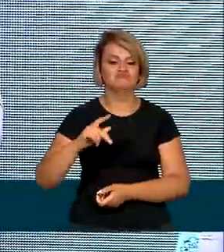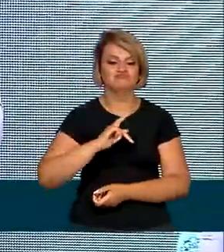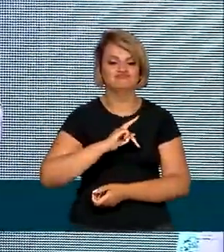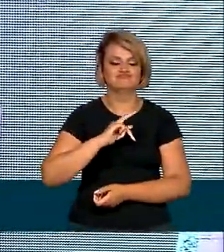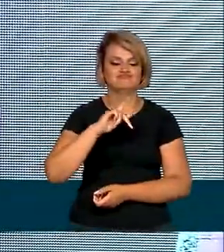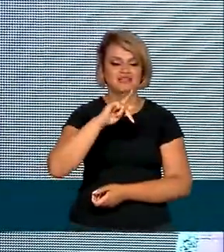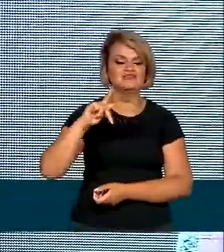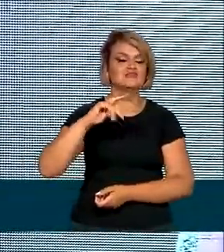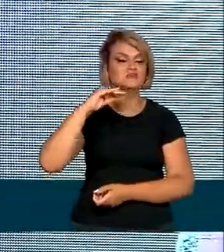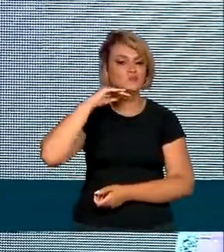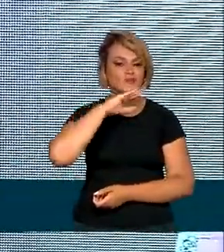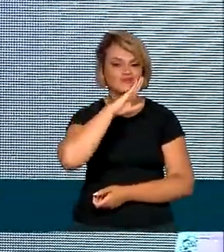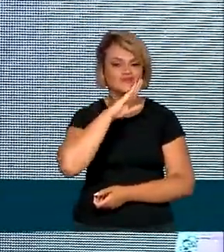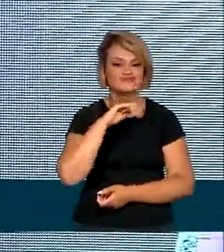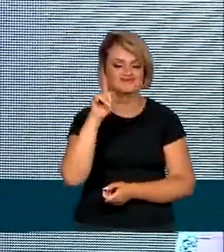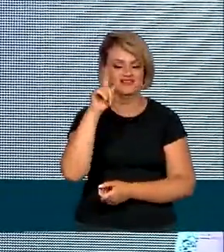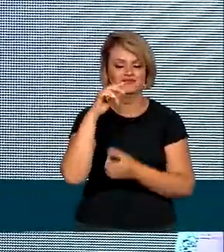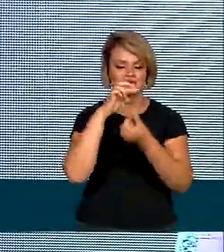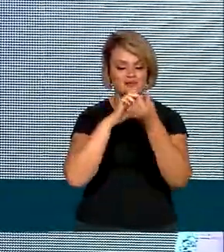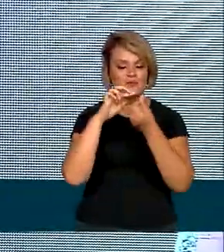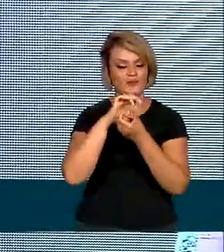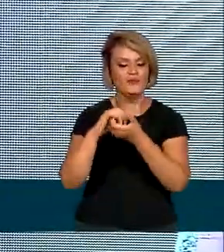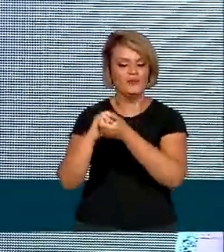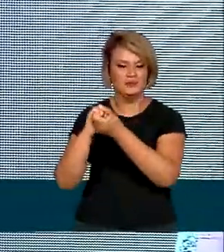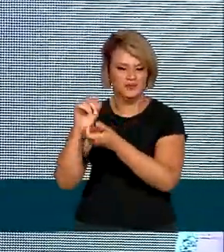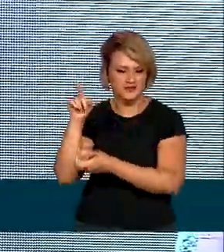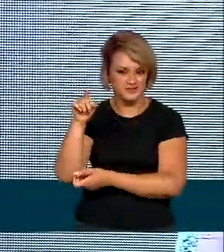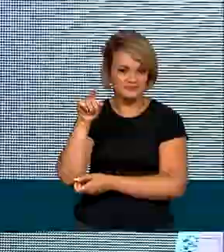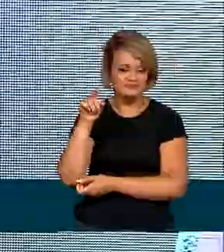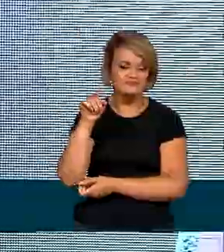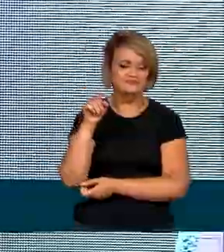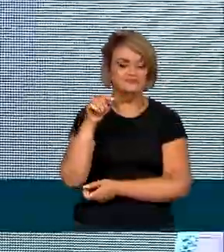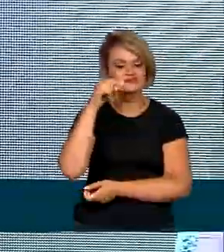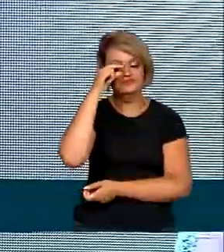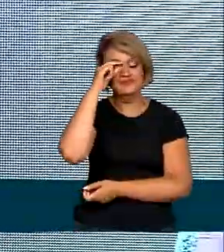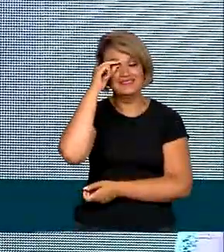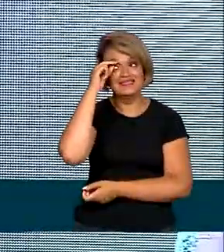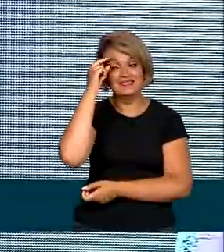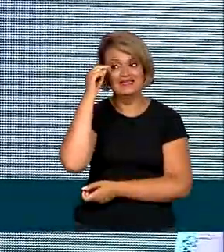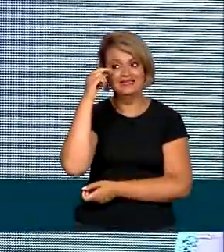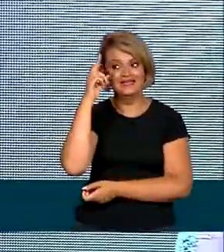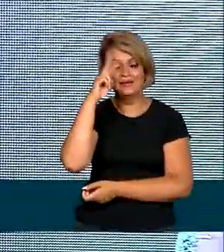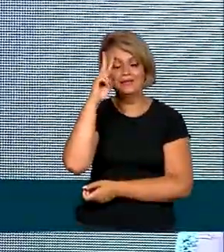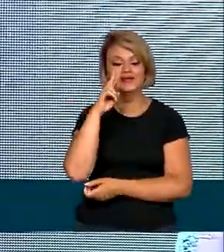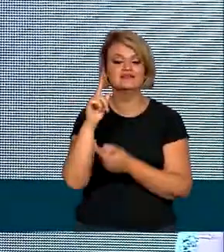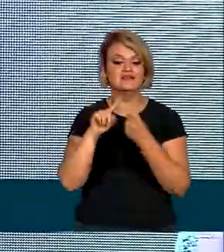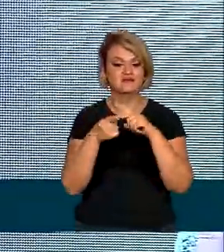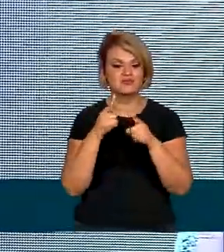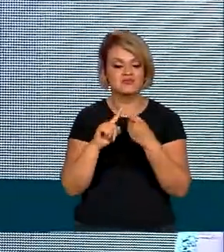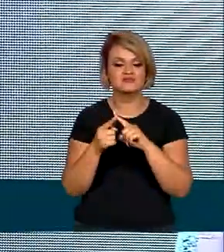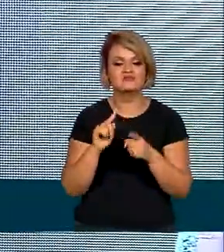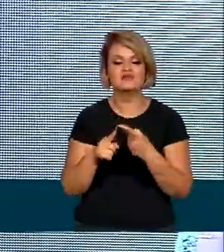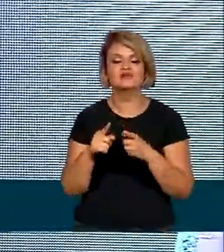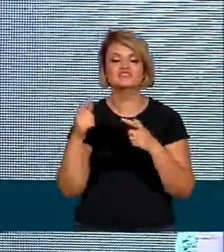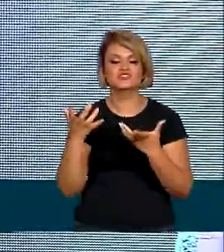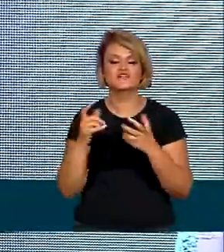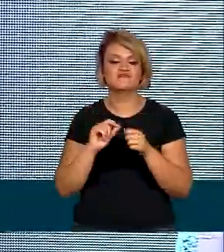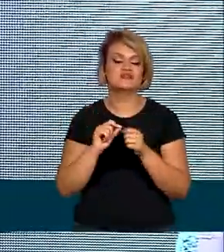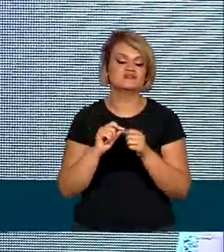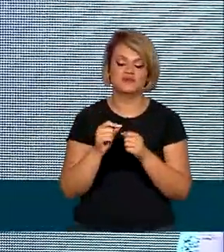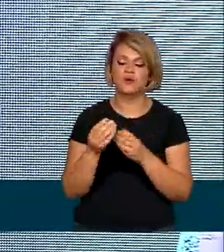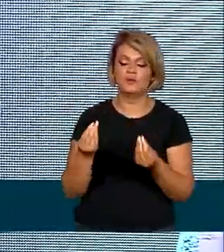e ao complementá-lo Bruno tava falando da negociação e da conciliação que queremos fazer com